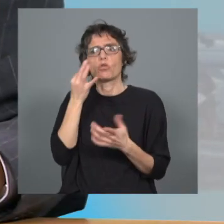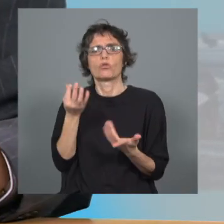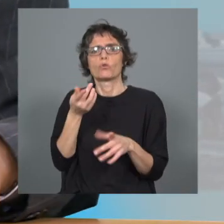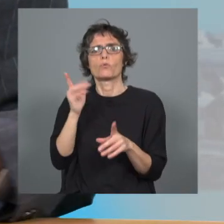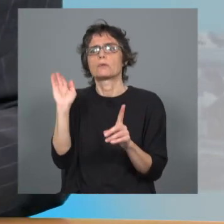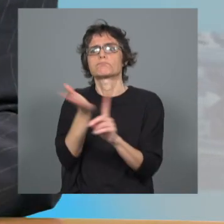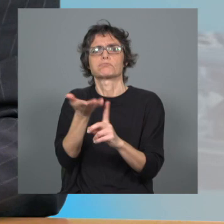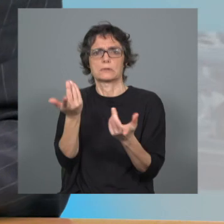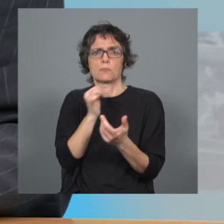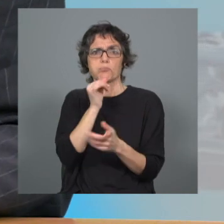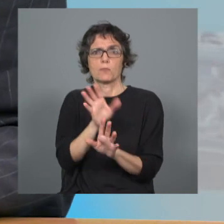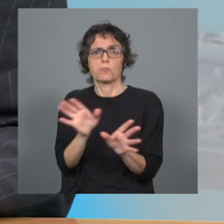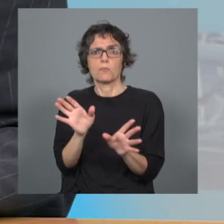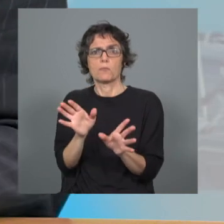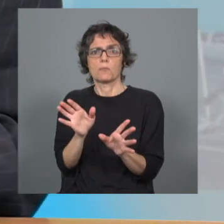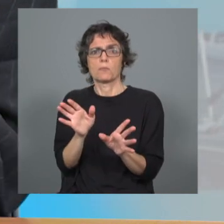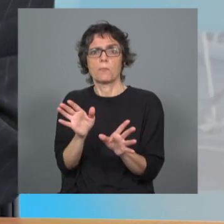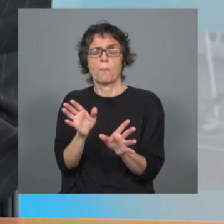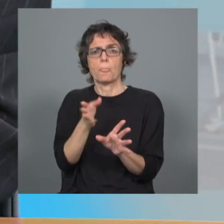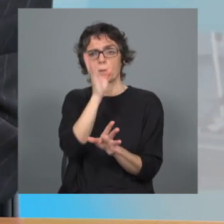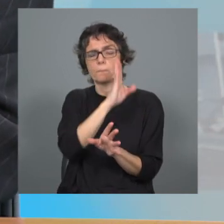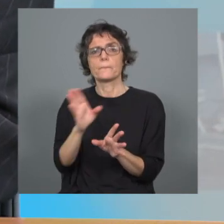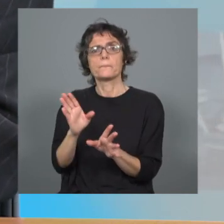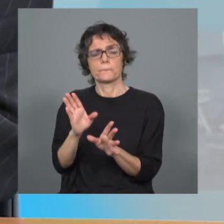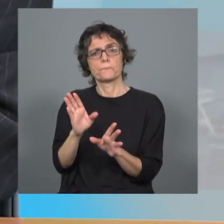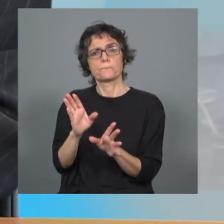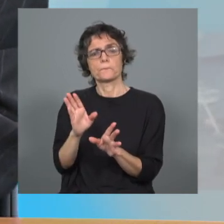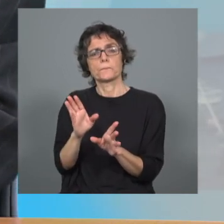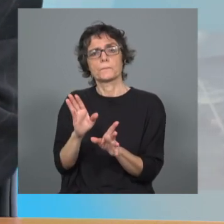é? É uma prática